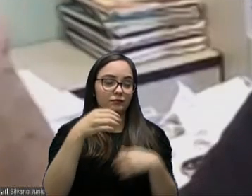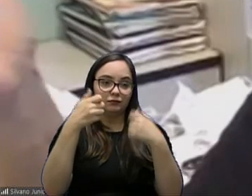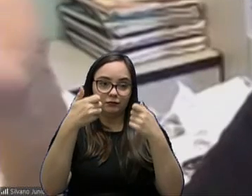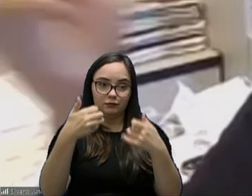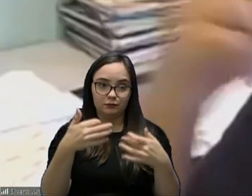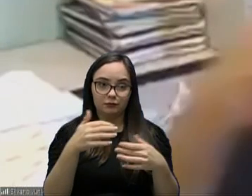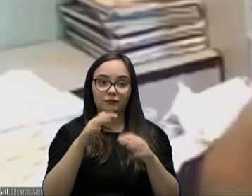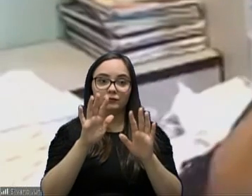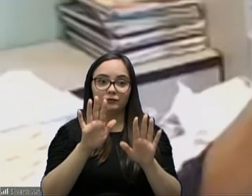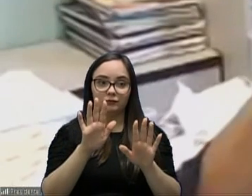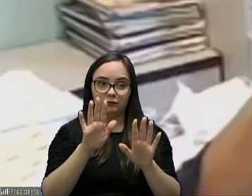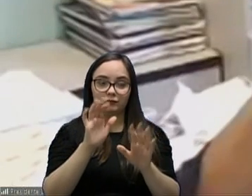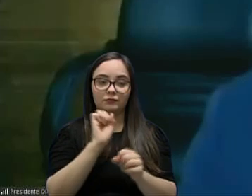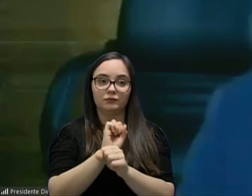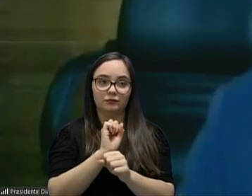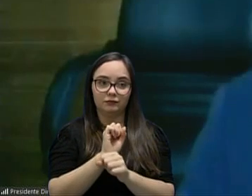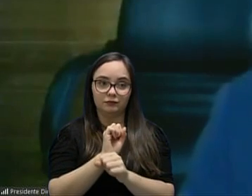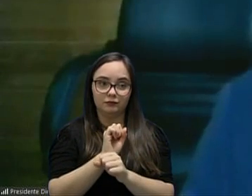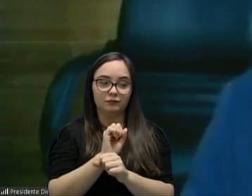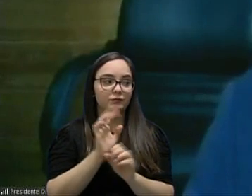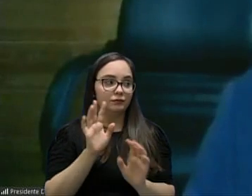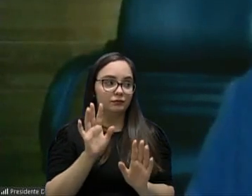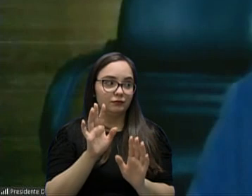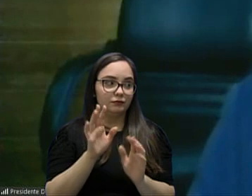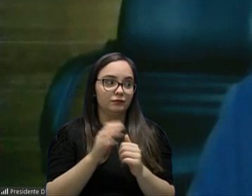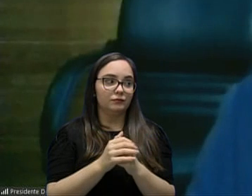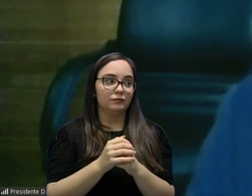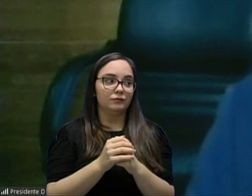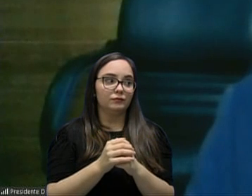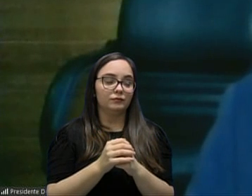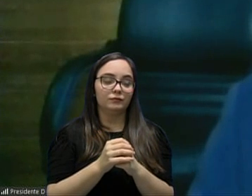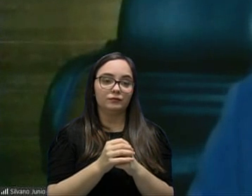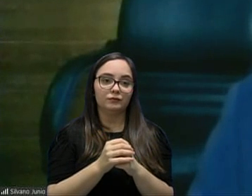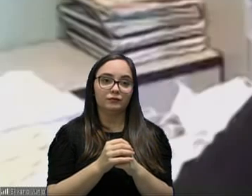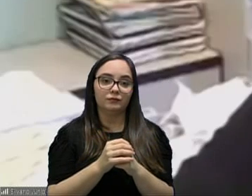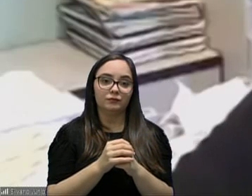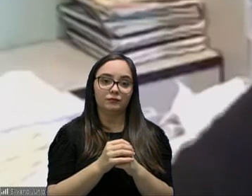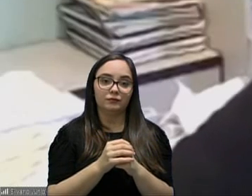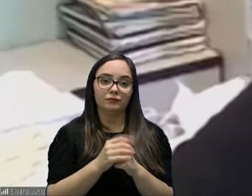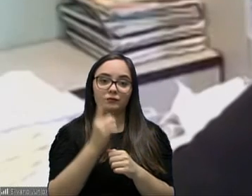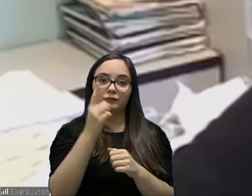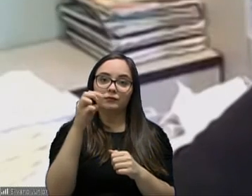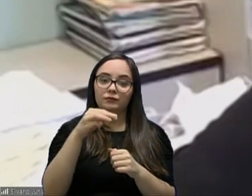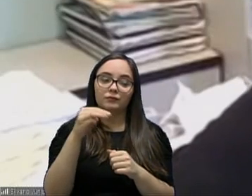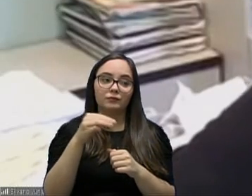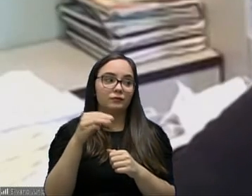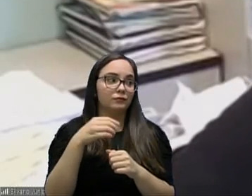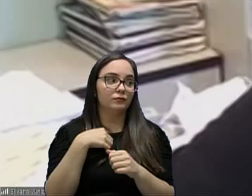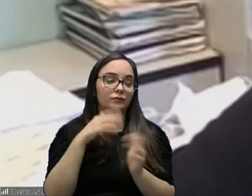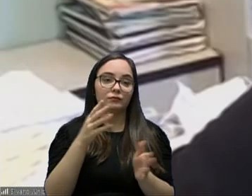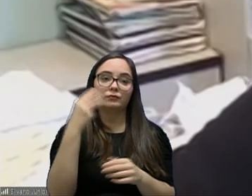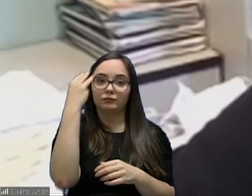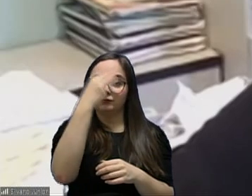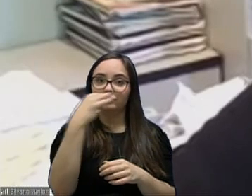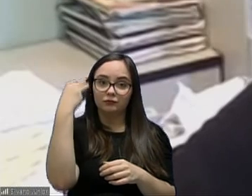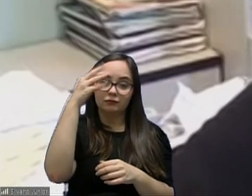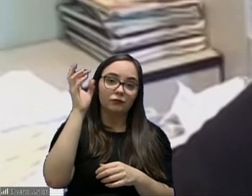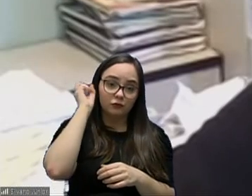Donizete. Gente, então, vamos fazer o seguinte. Vereador Silvano quer falar um minuto, faz 2, 3 horas